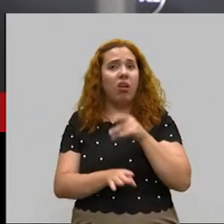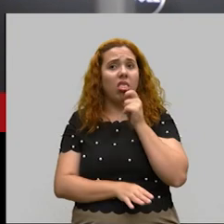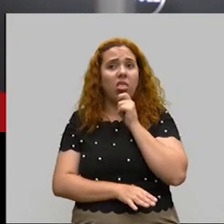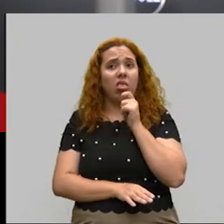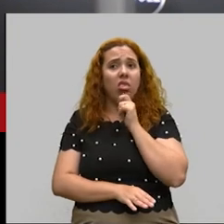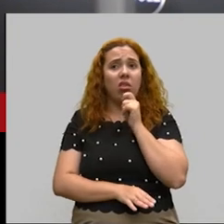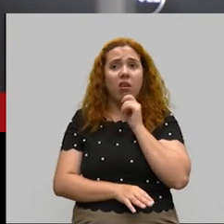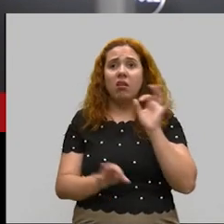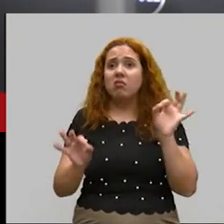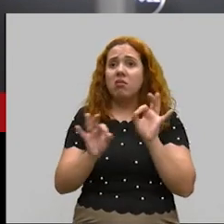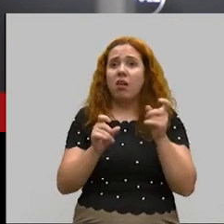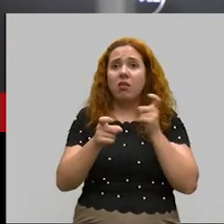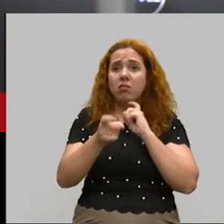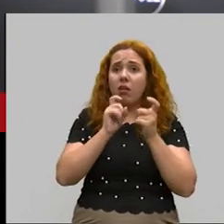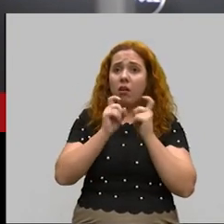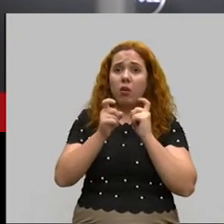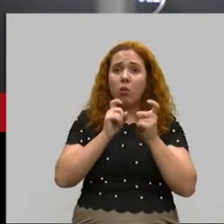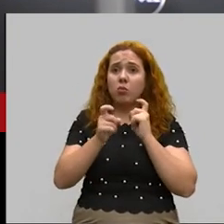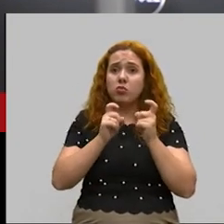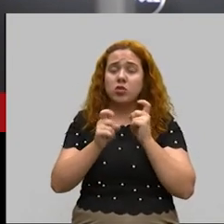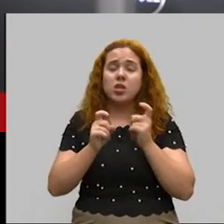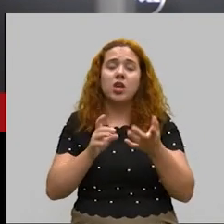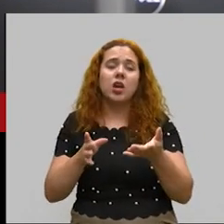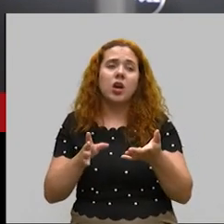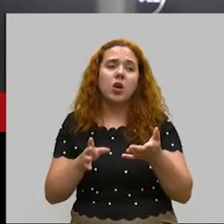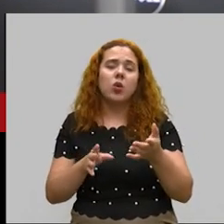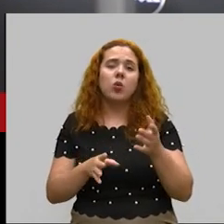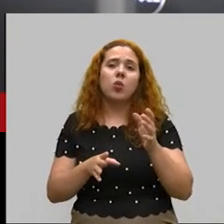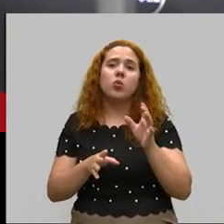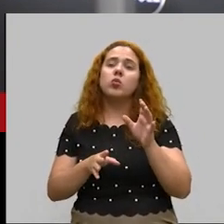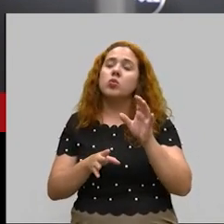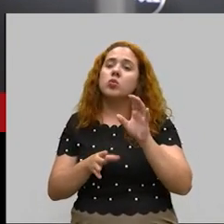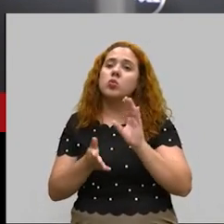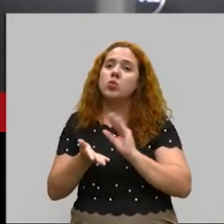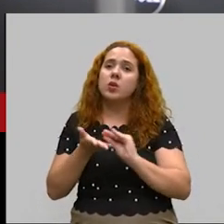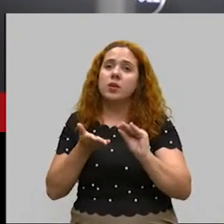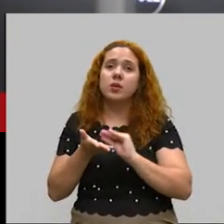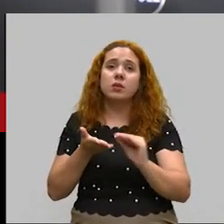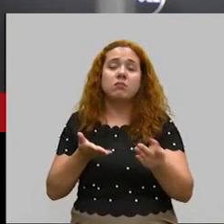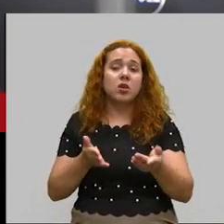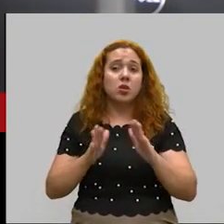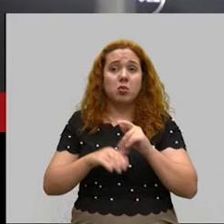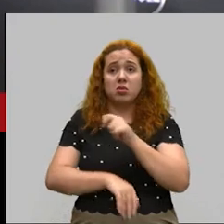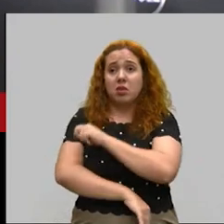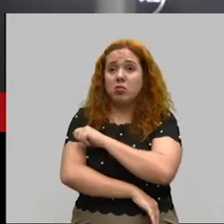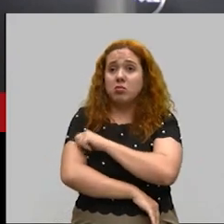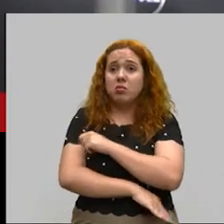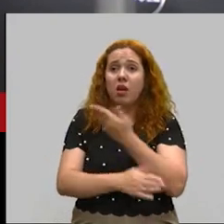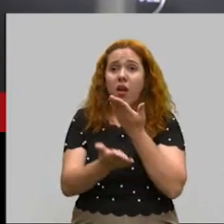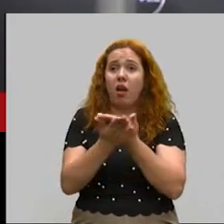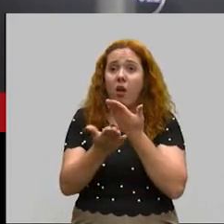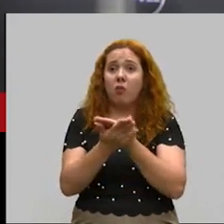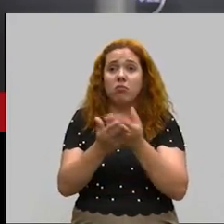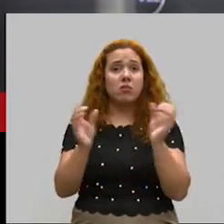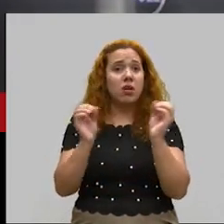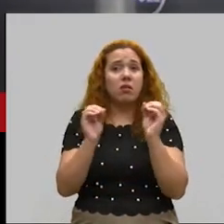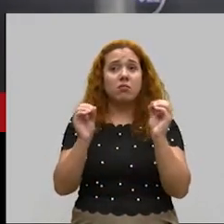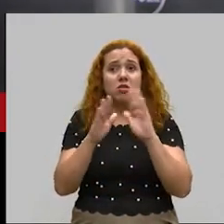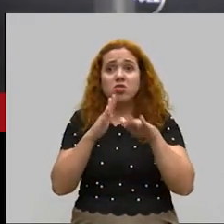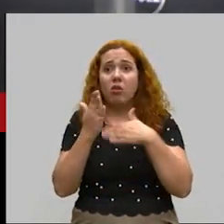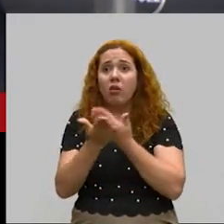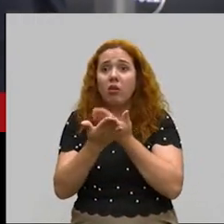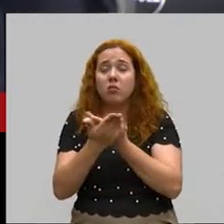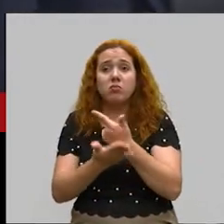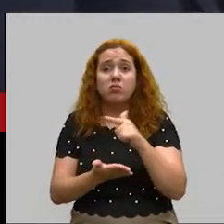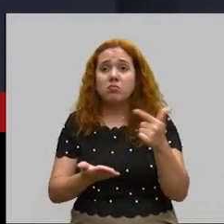fazer uma reunião com o Superintendência para resolver essa questão e os alunos estão lá sem aulas e sem atendimento escolar